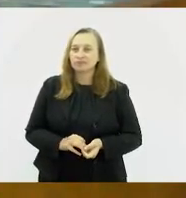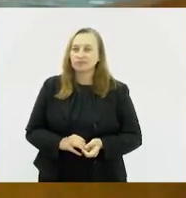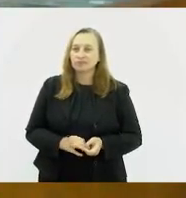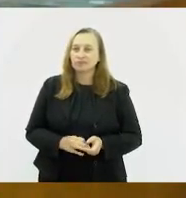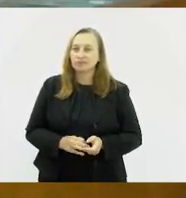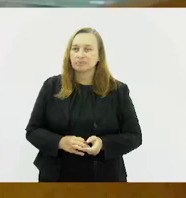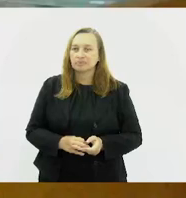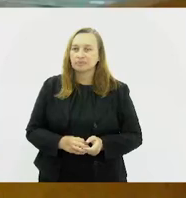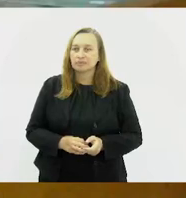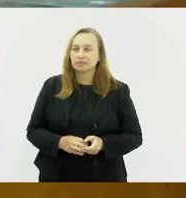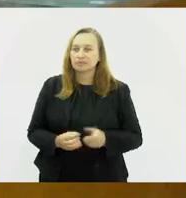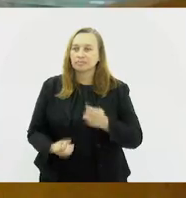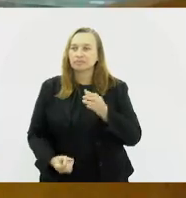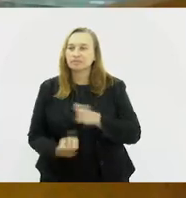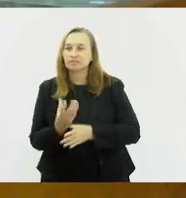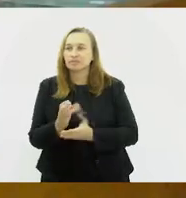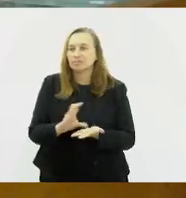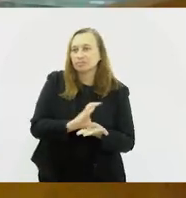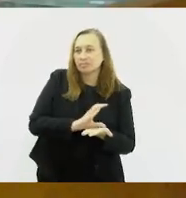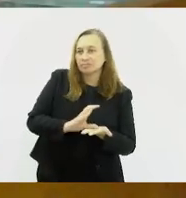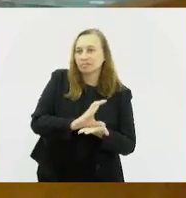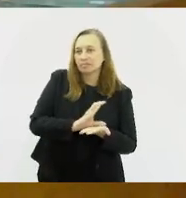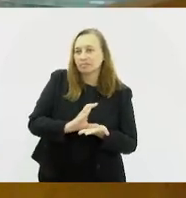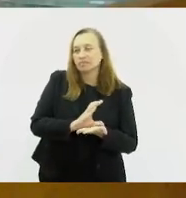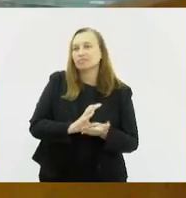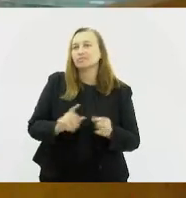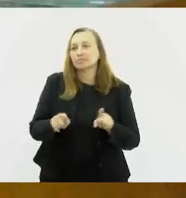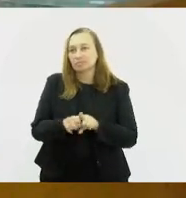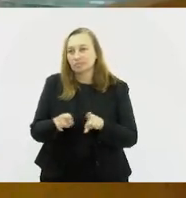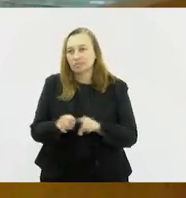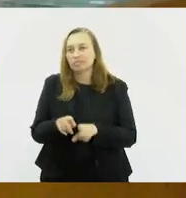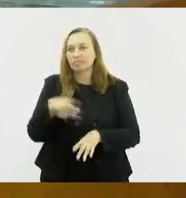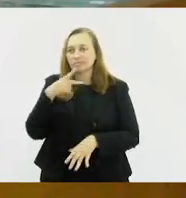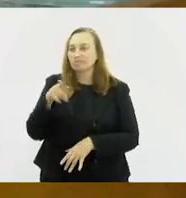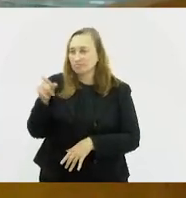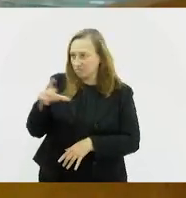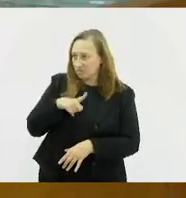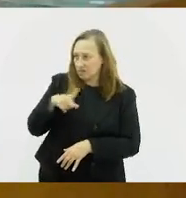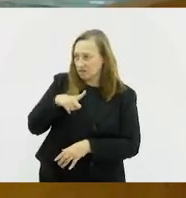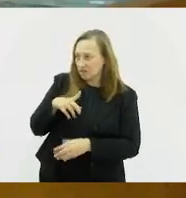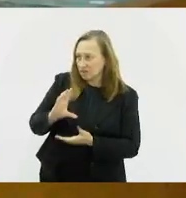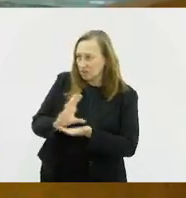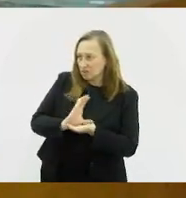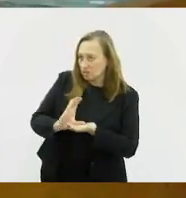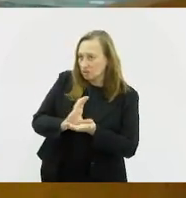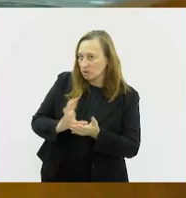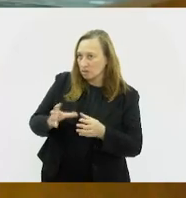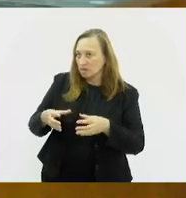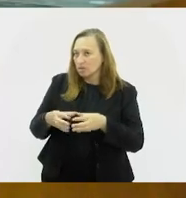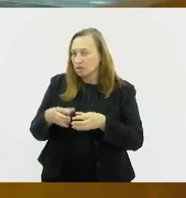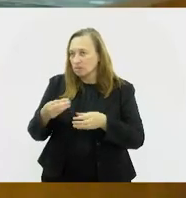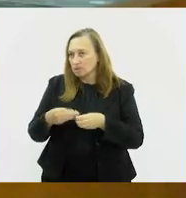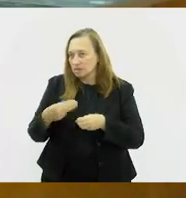E criar o conselho, que eu também comentei. Conselho vocês têm? O Conselho Municipal da Pessoa Idosa.